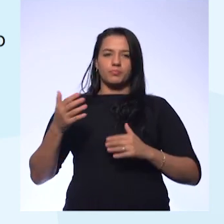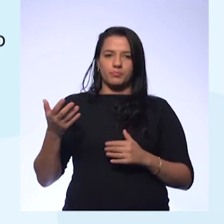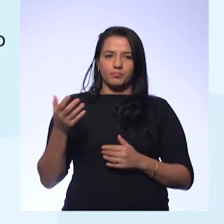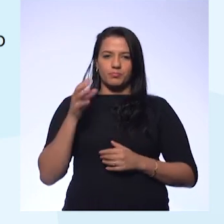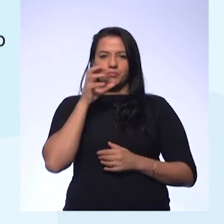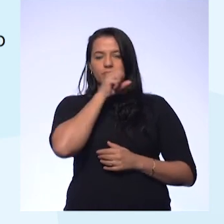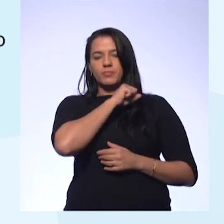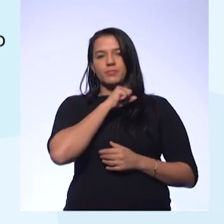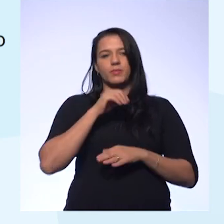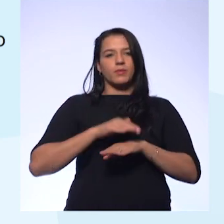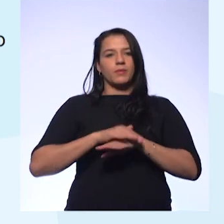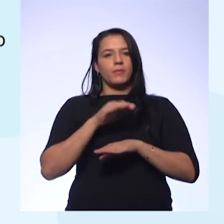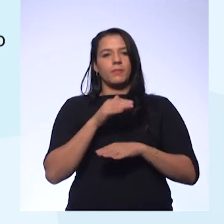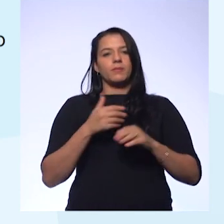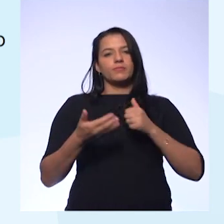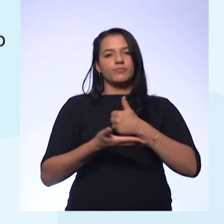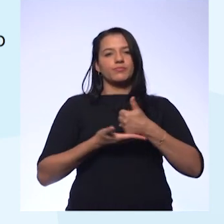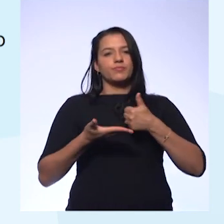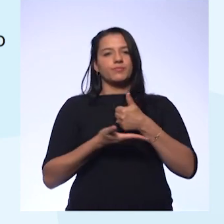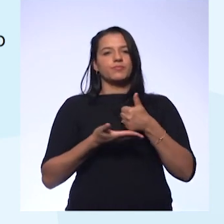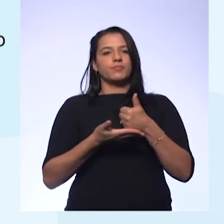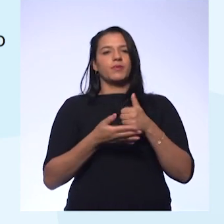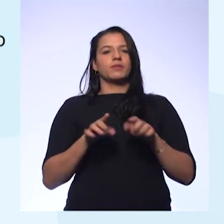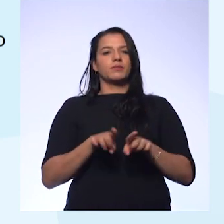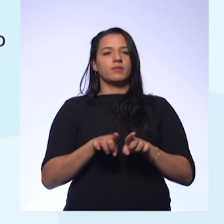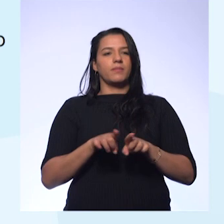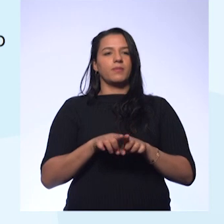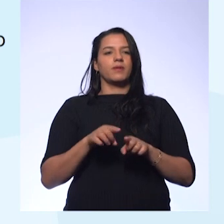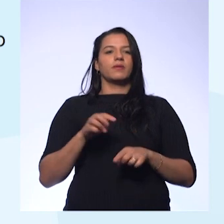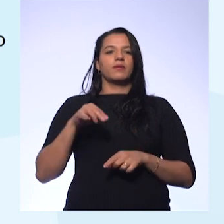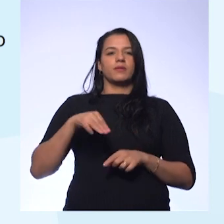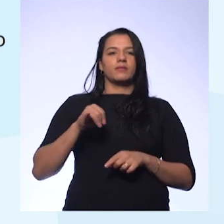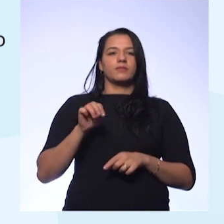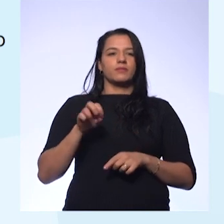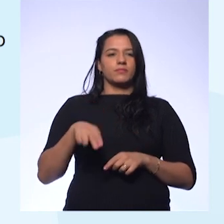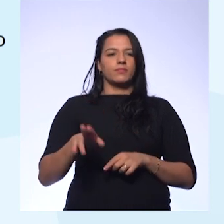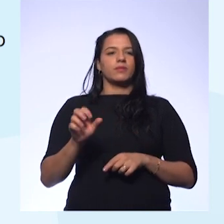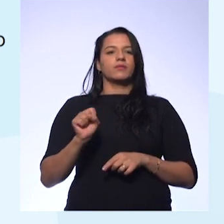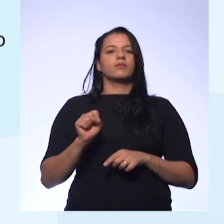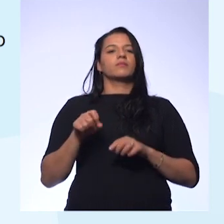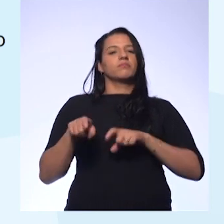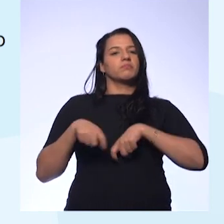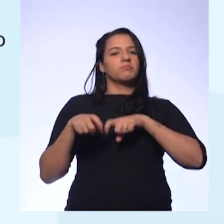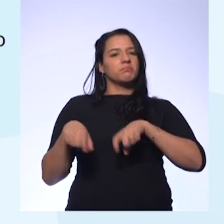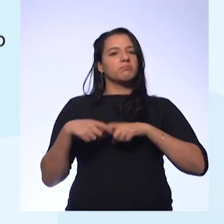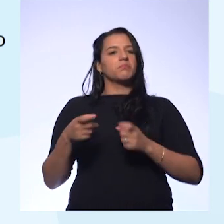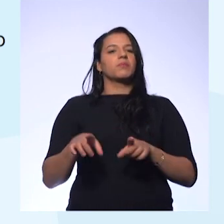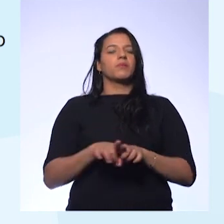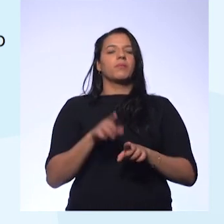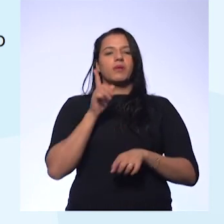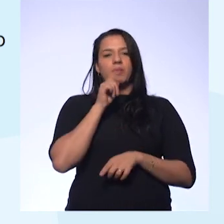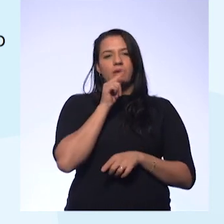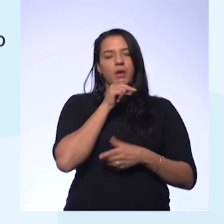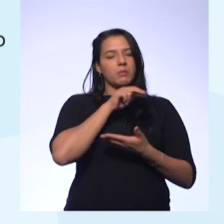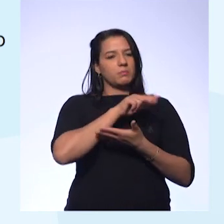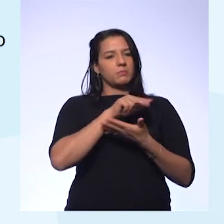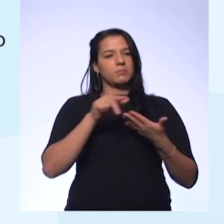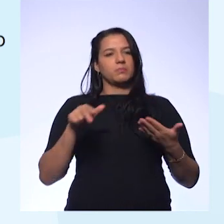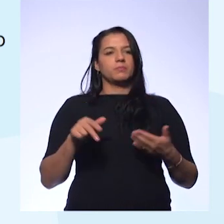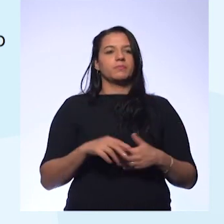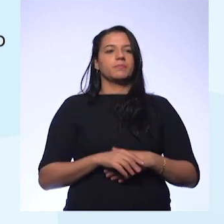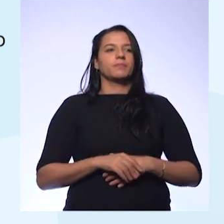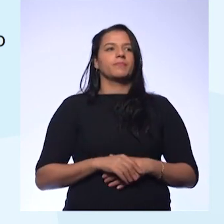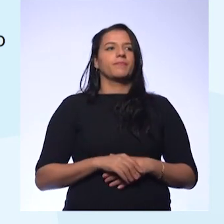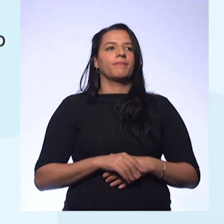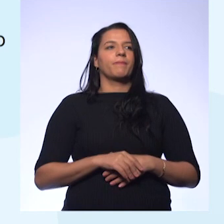mais de base mesmo, como as minas, as jazidas, água e tudo mais. Só que não